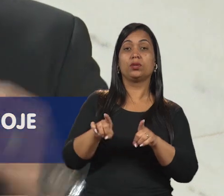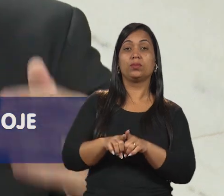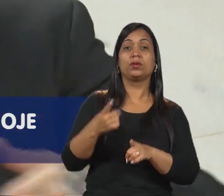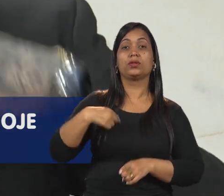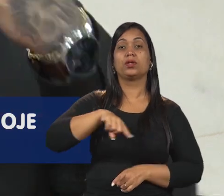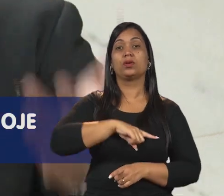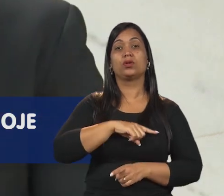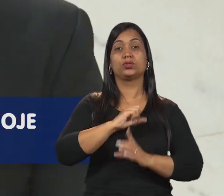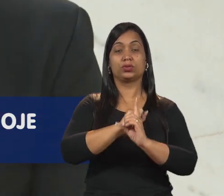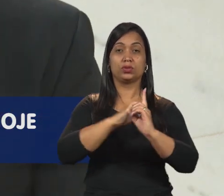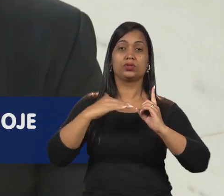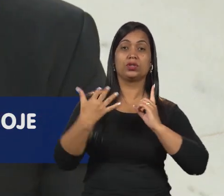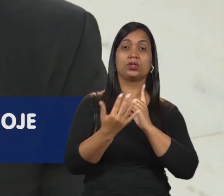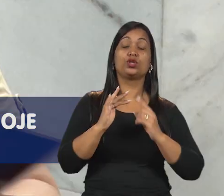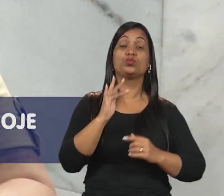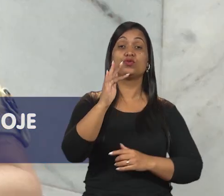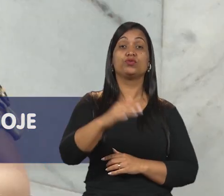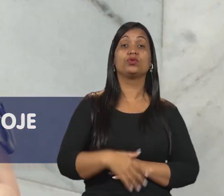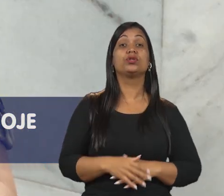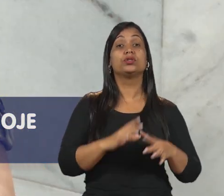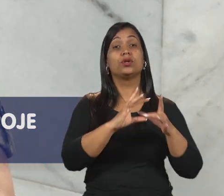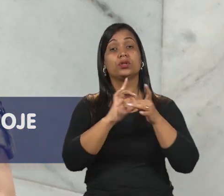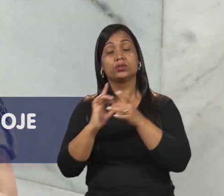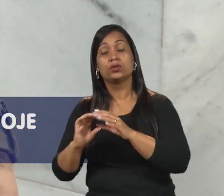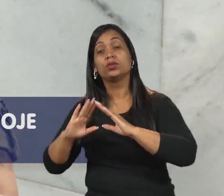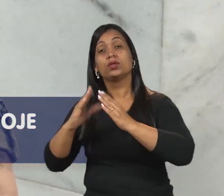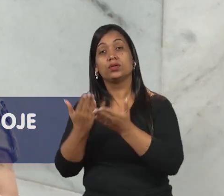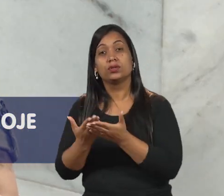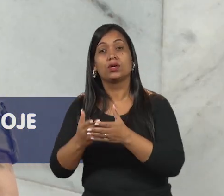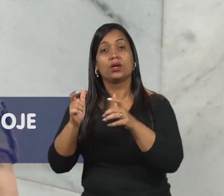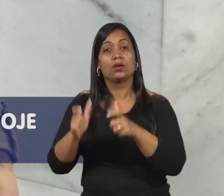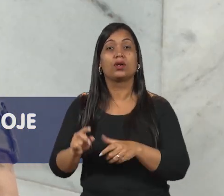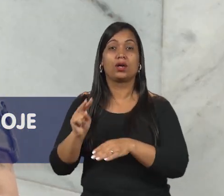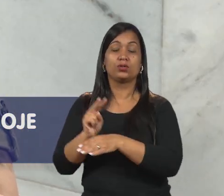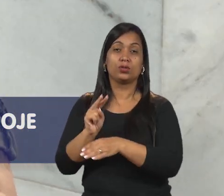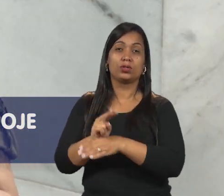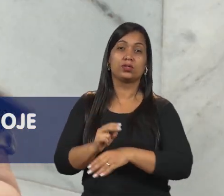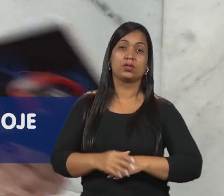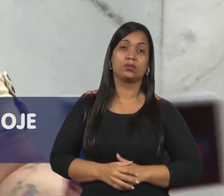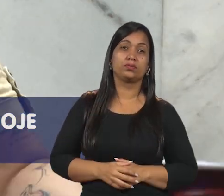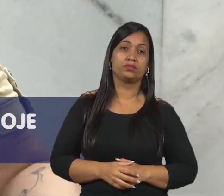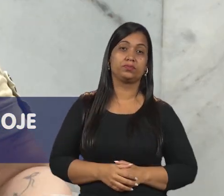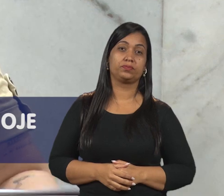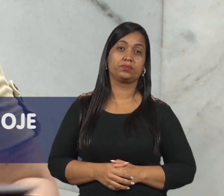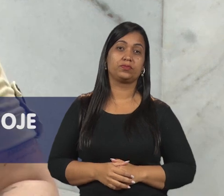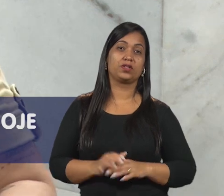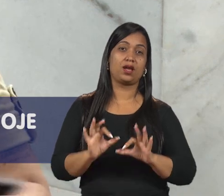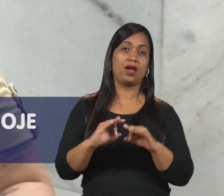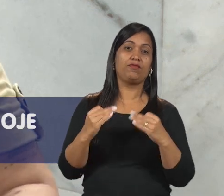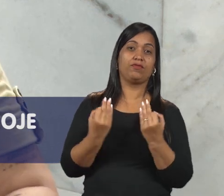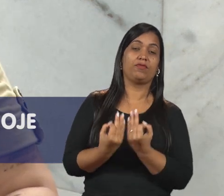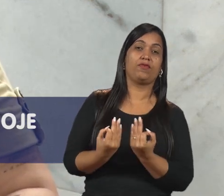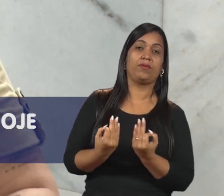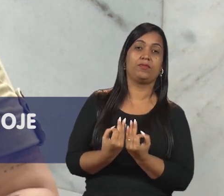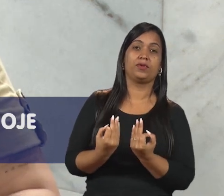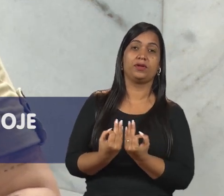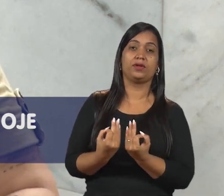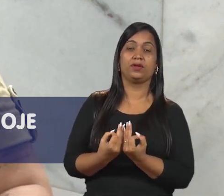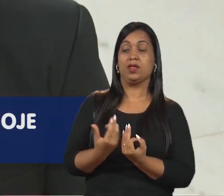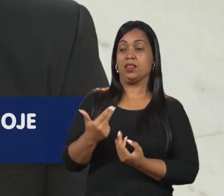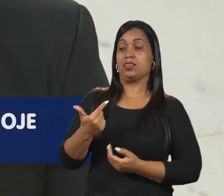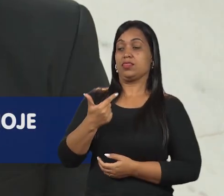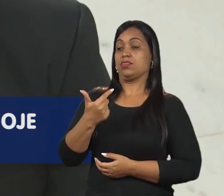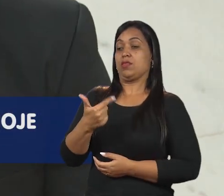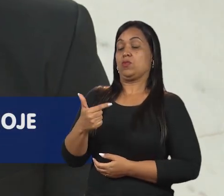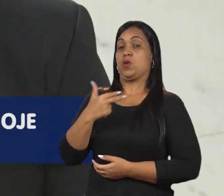nossa sociedade para o futuro. Sim, e nesse contexto, a escola é um local de proteção. Porque a família não tem condições de proteger. Sim, é aquilo